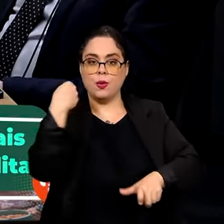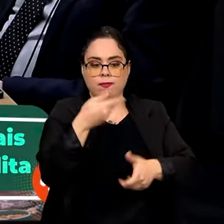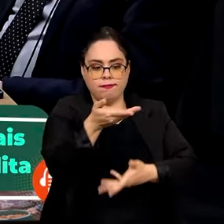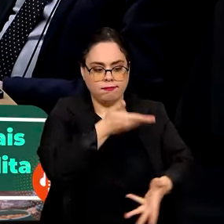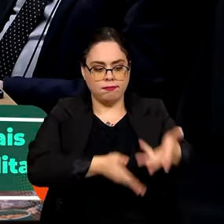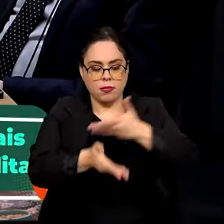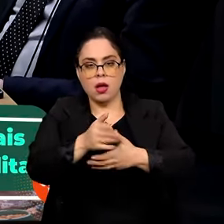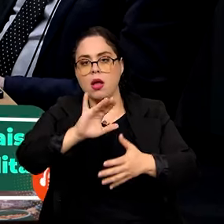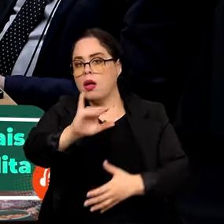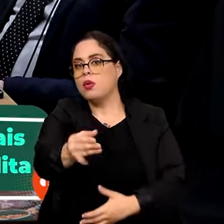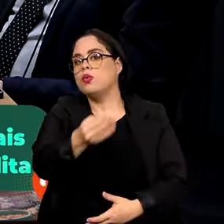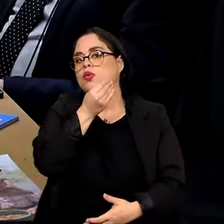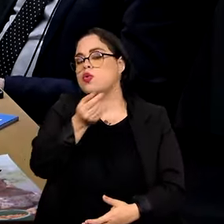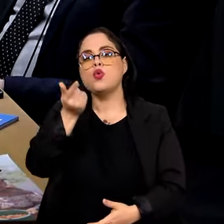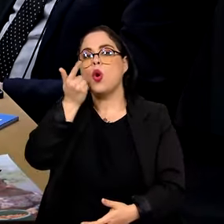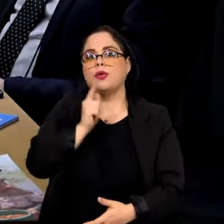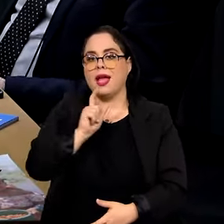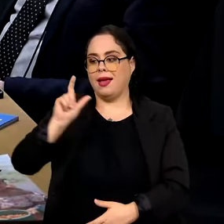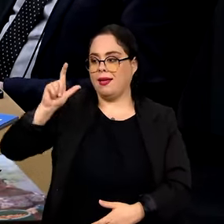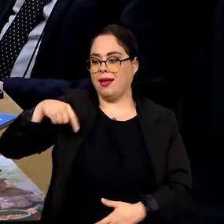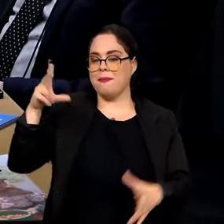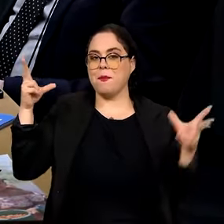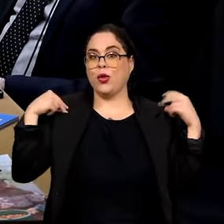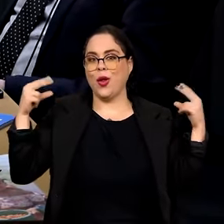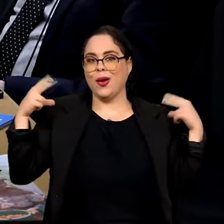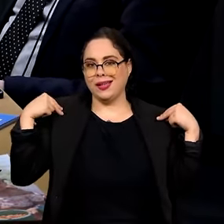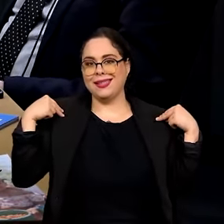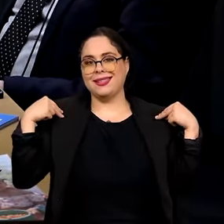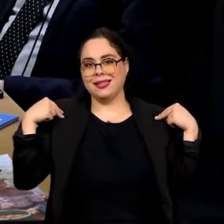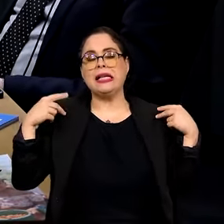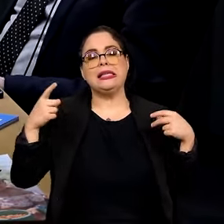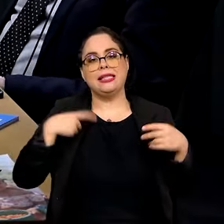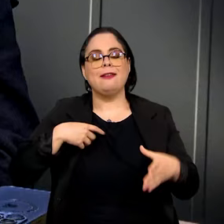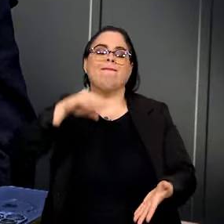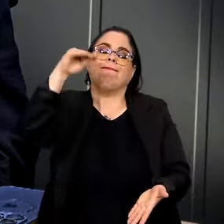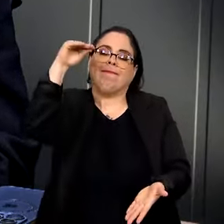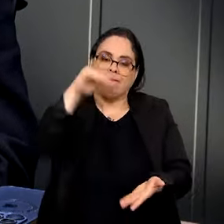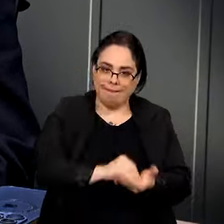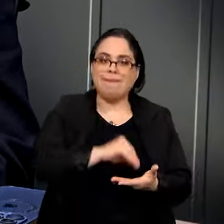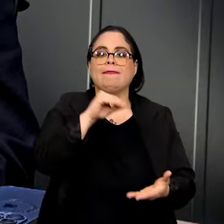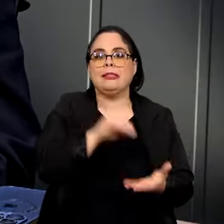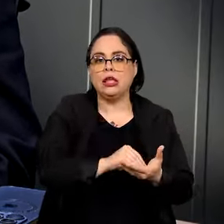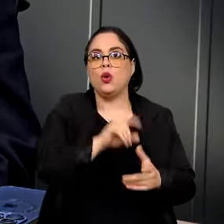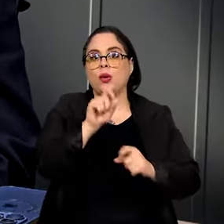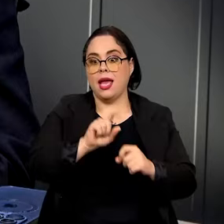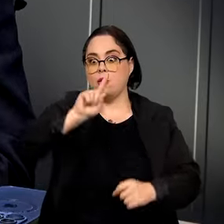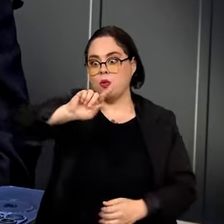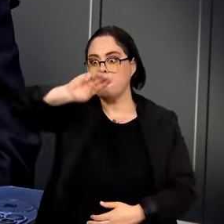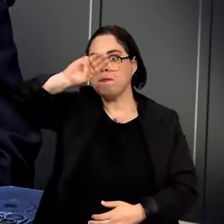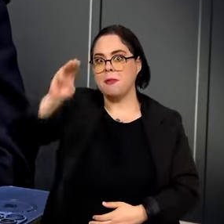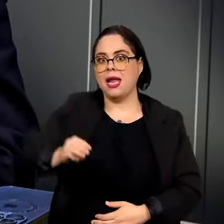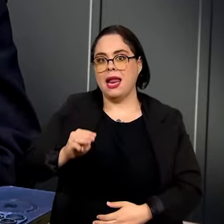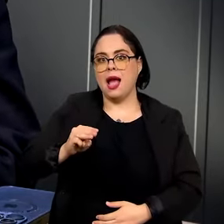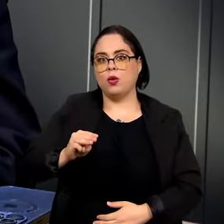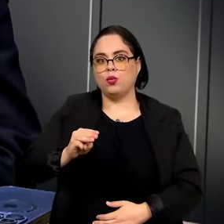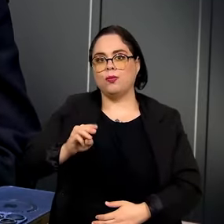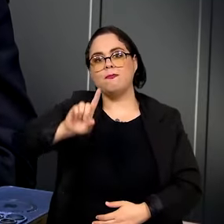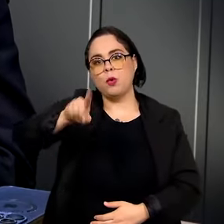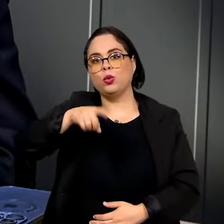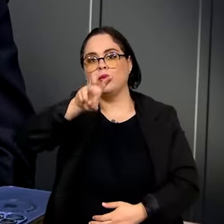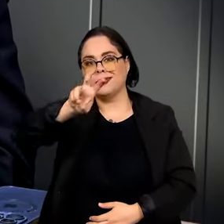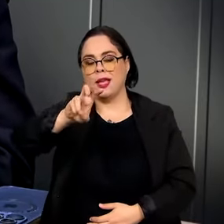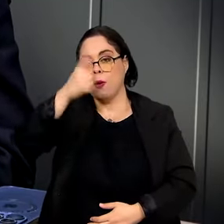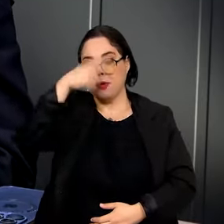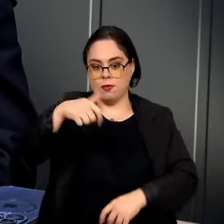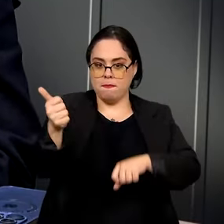do nosso público e quer obter a carteira profissional para ser motorista existe um déficit no país de 1,5 milhão me de motoristas profissionais